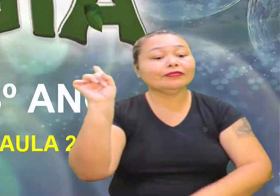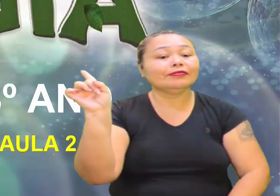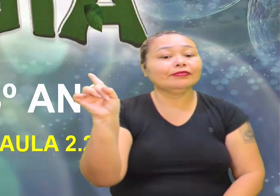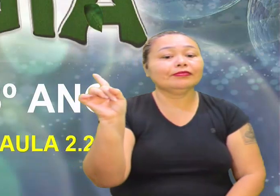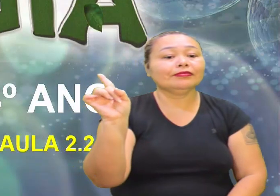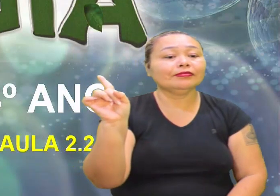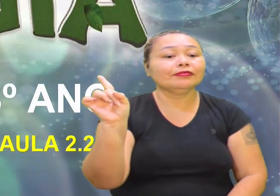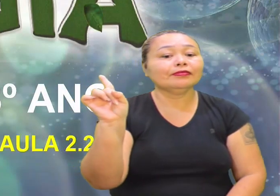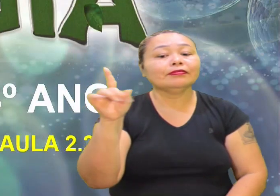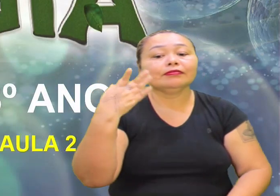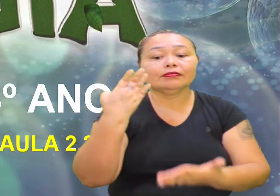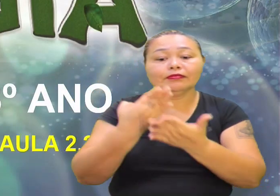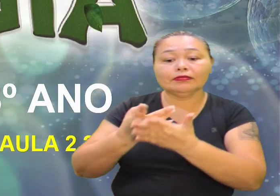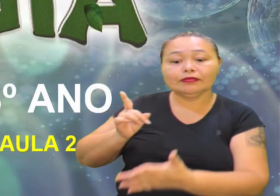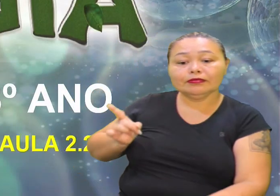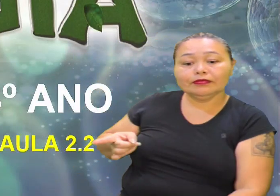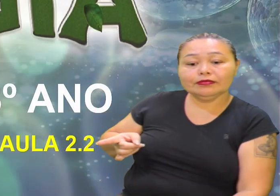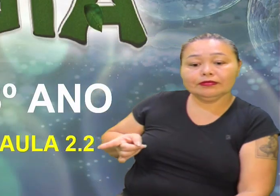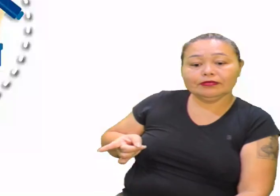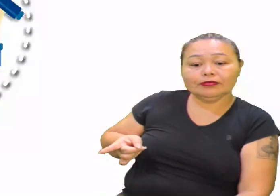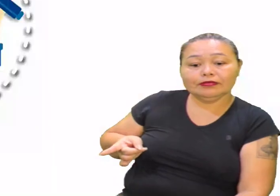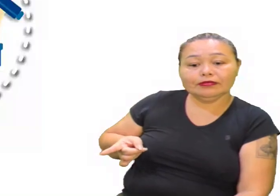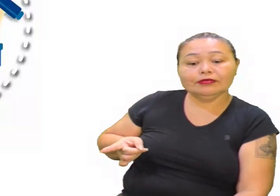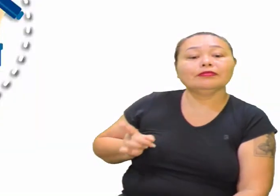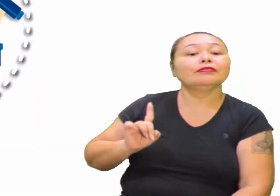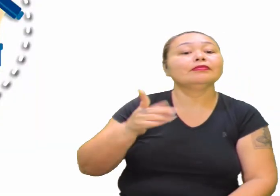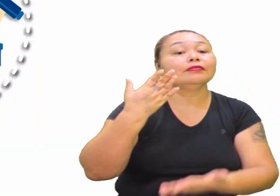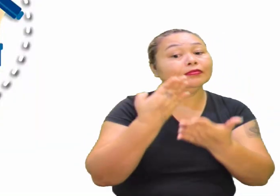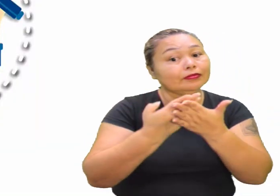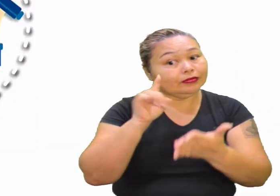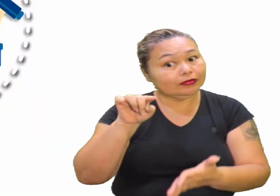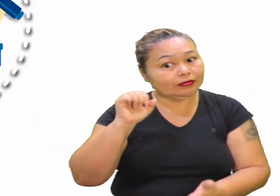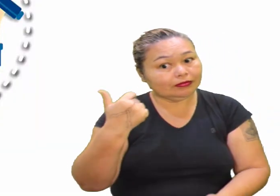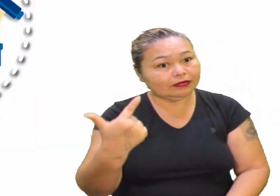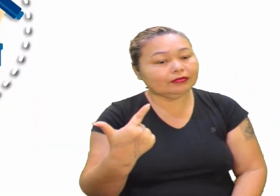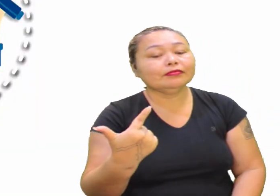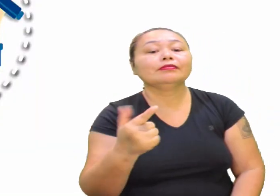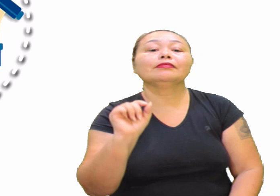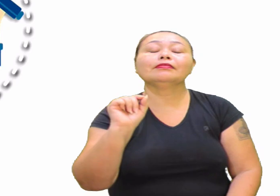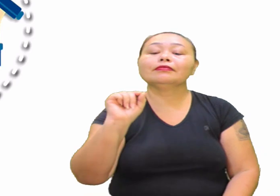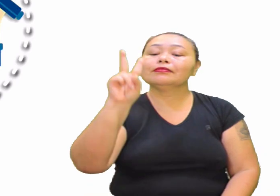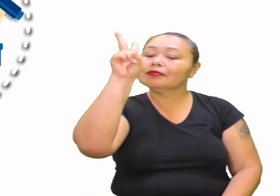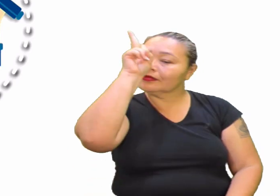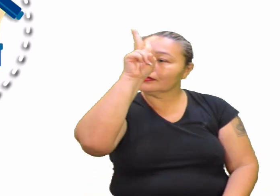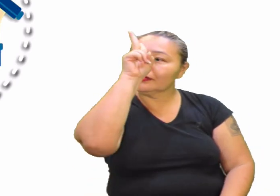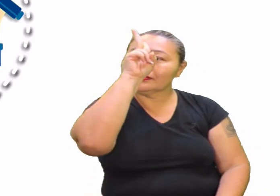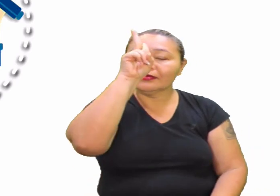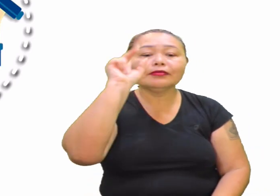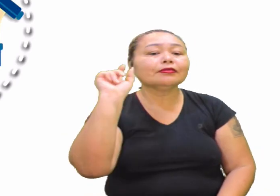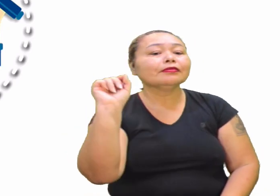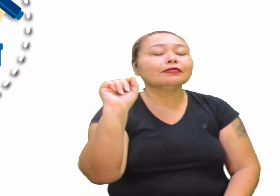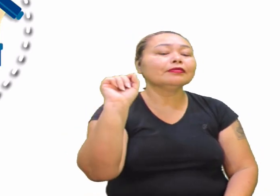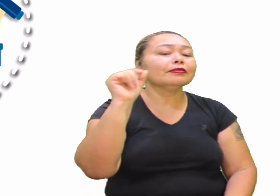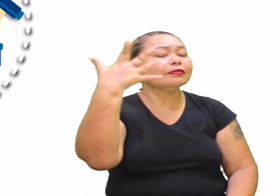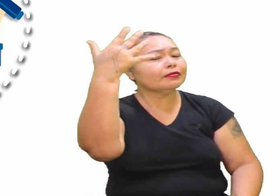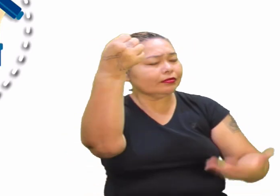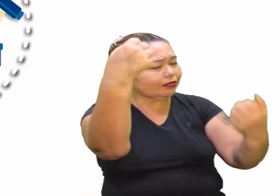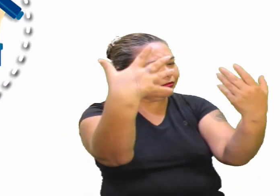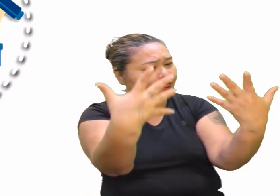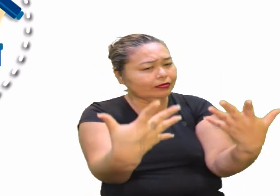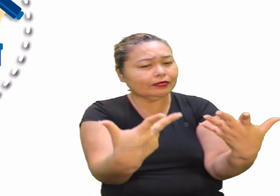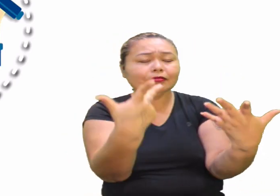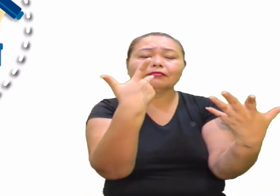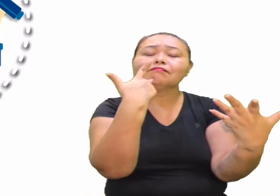aí, ó, aula 2.2. E na aula 2.2 nós vamos relembrar, vamos elucidar, falar